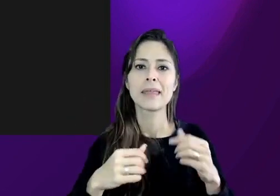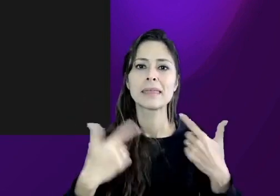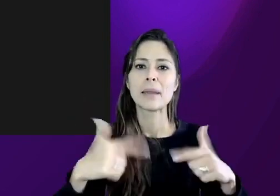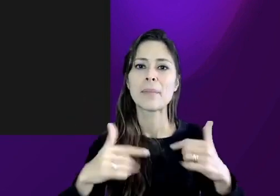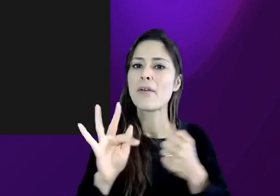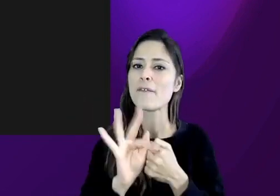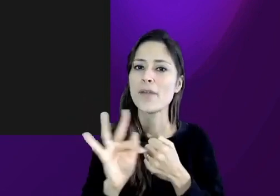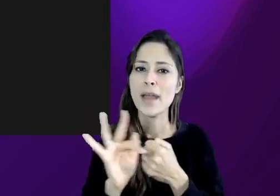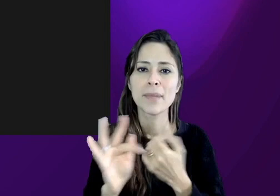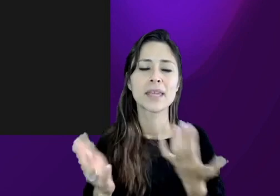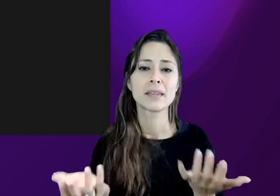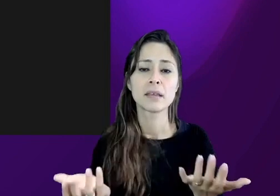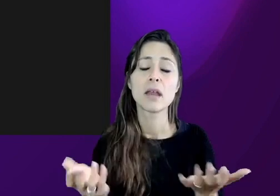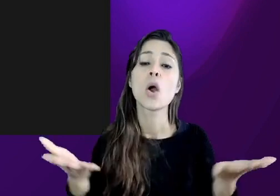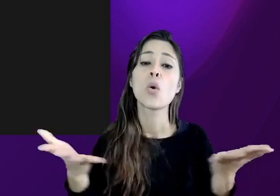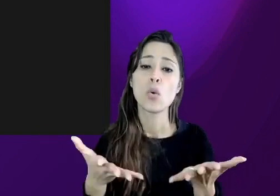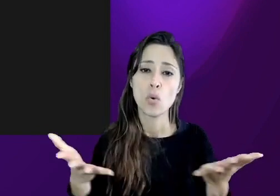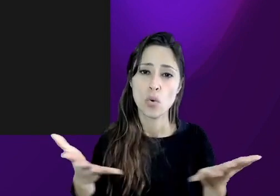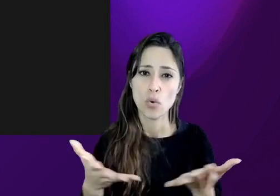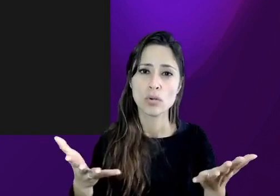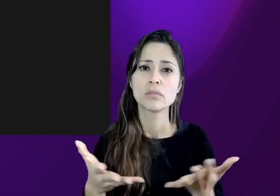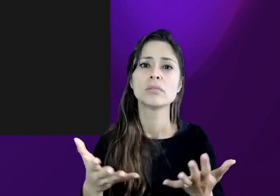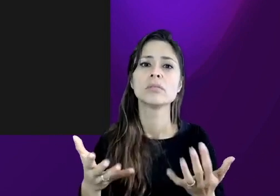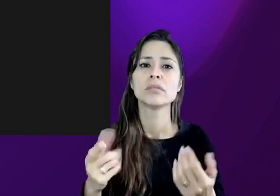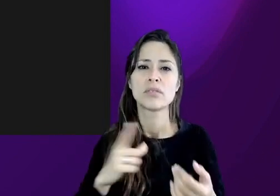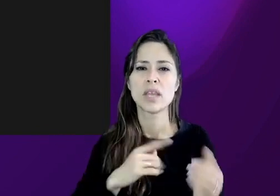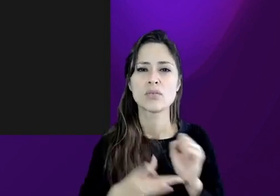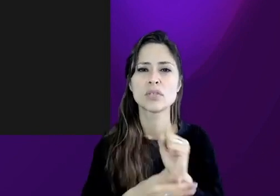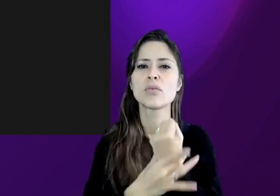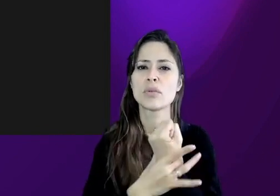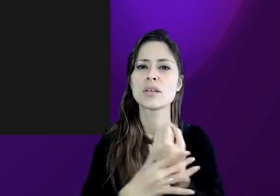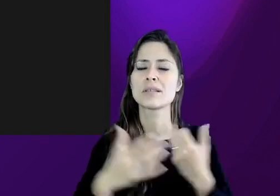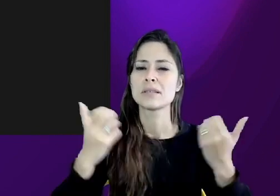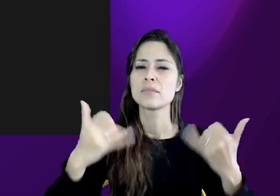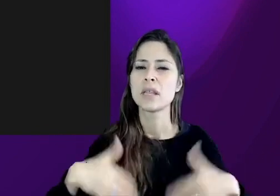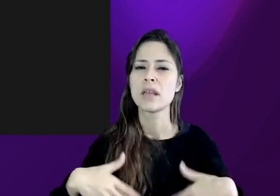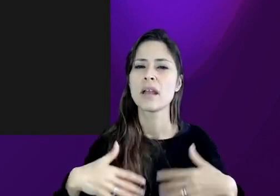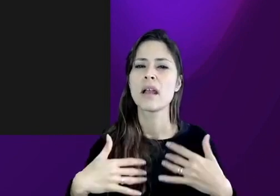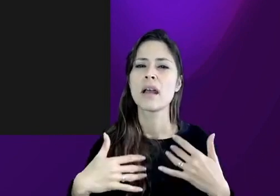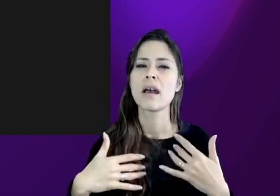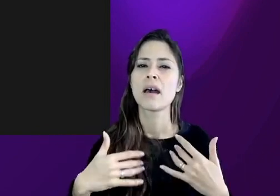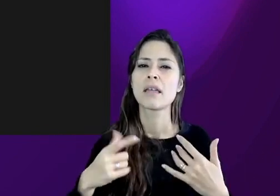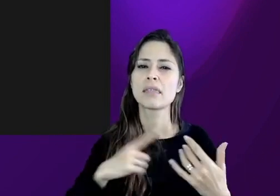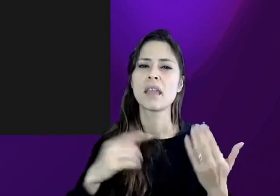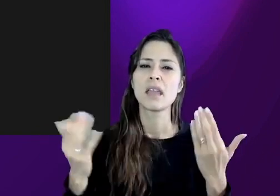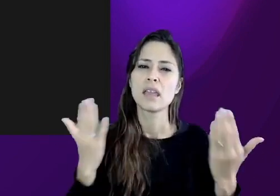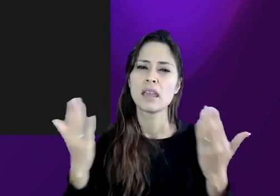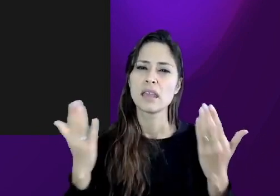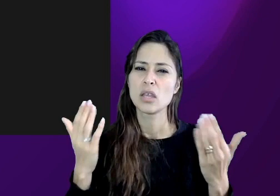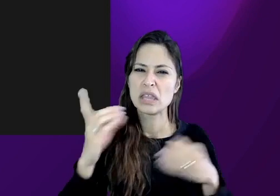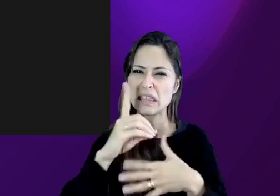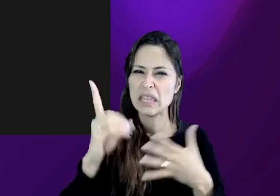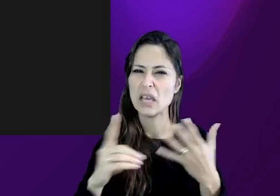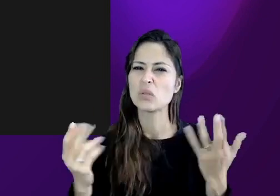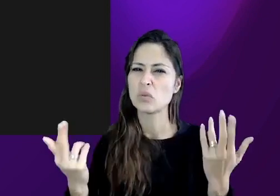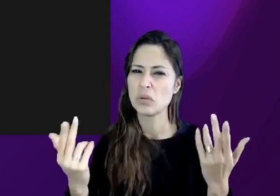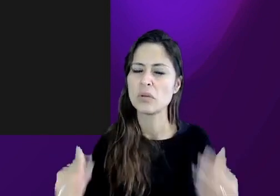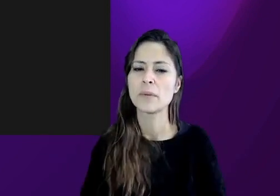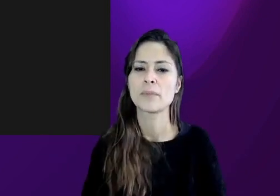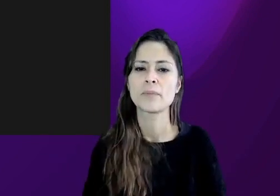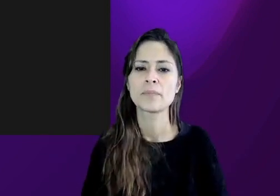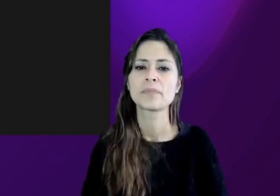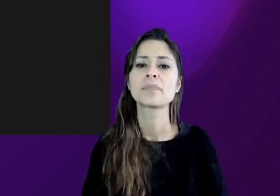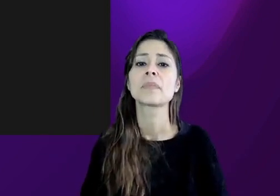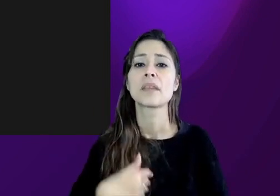Então, hoje em dia, eu tenho segurança de falar que a linfadenectomia ela é similar. Bom, eu